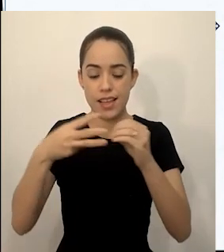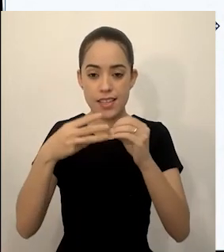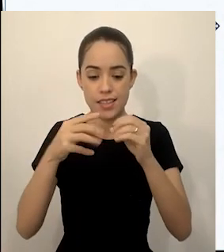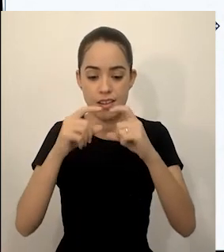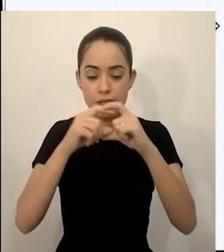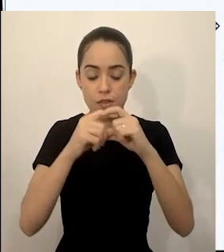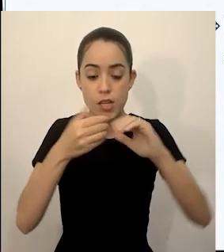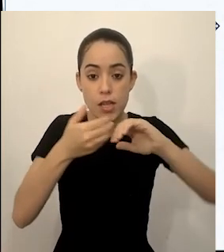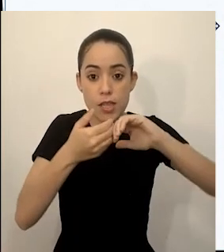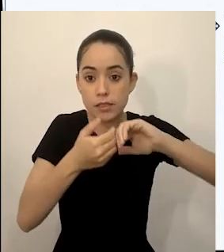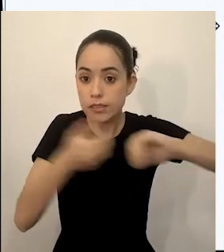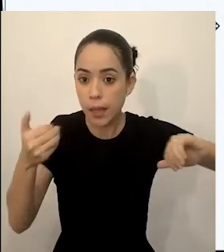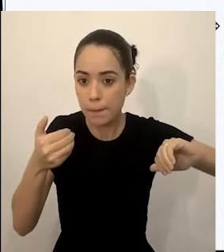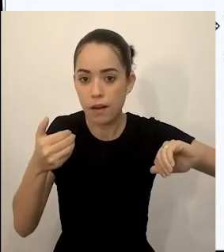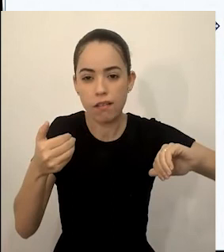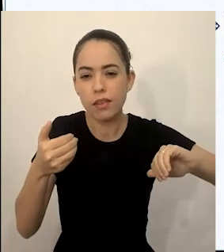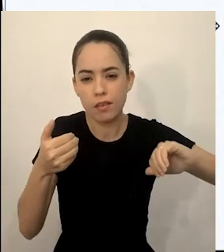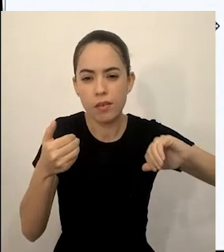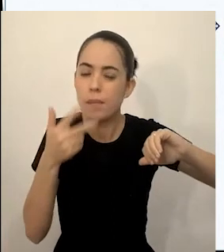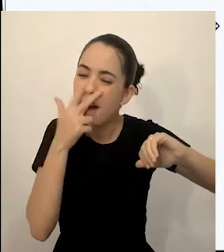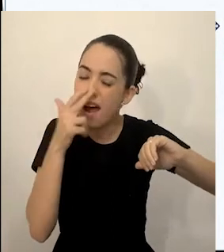completamente as camadas da granulosa.